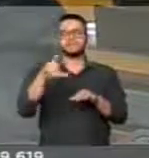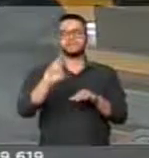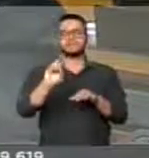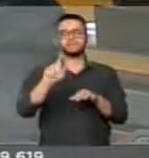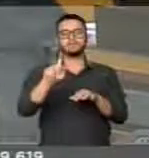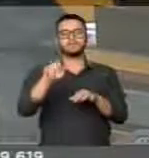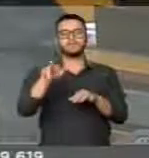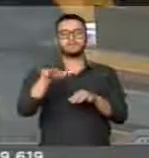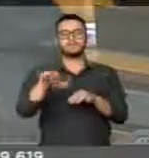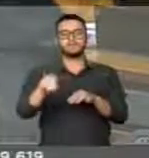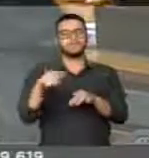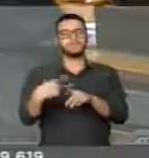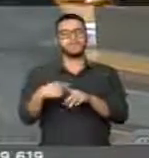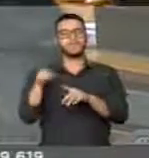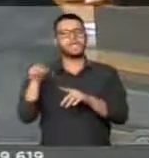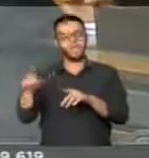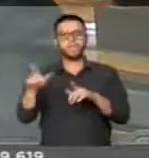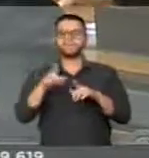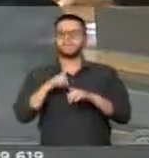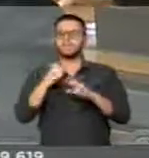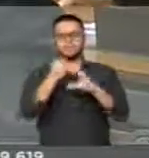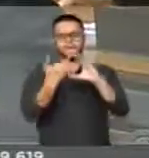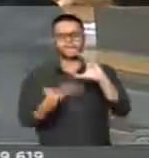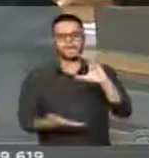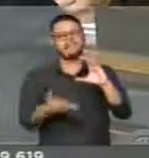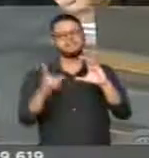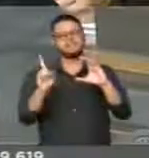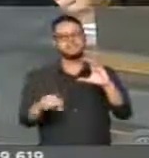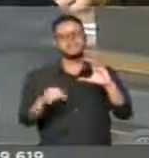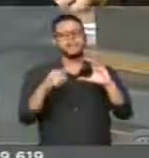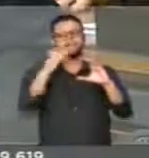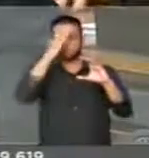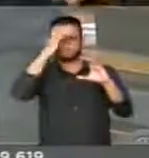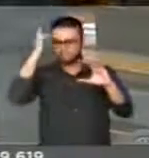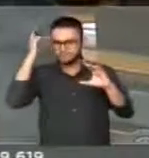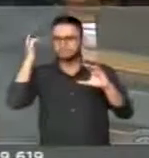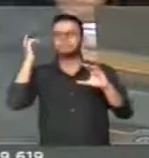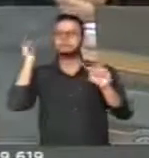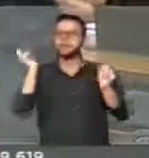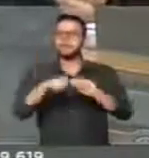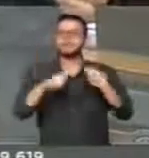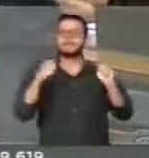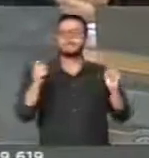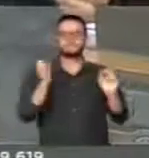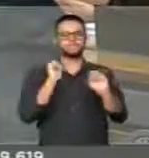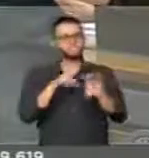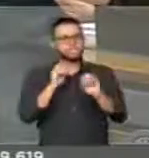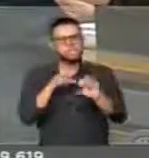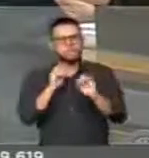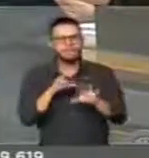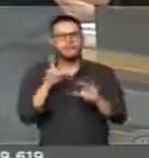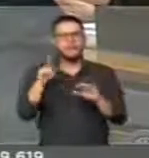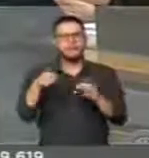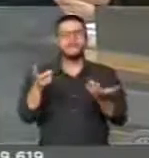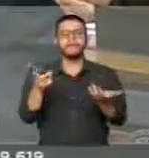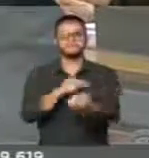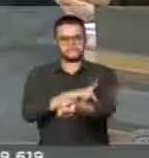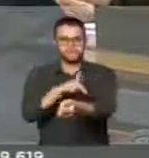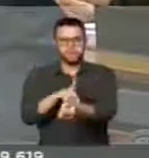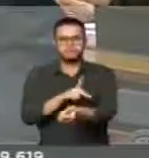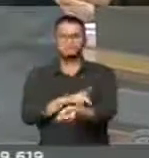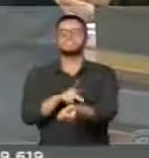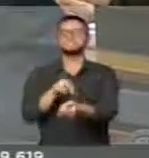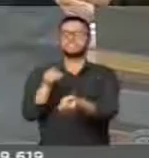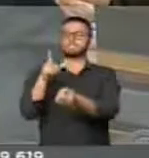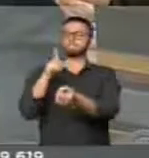tem a característica de ser didático, de ser pedagógico, de ser